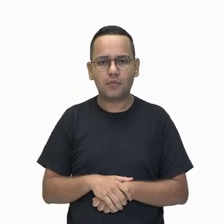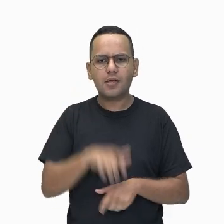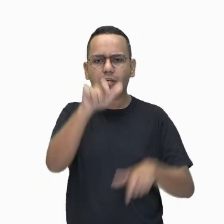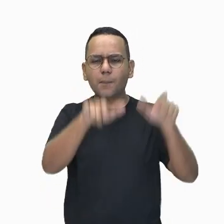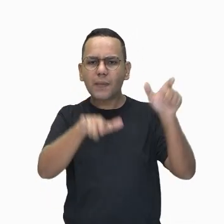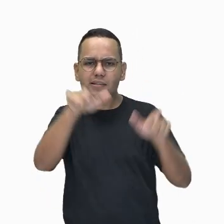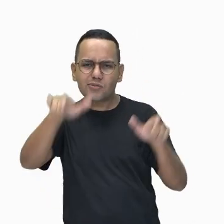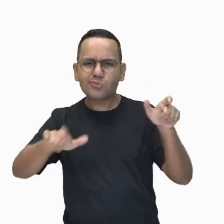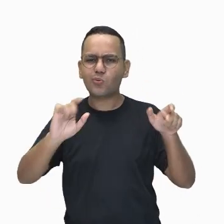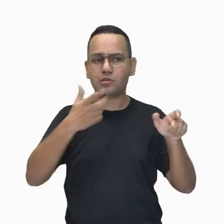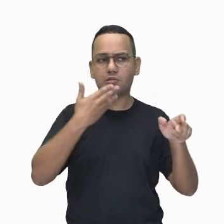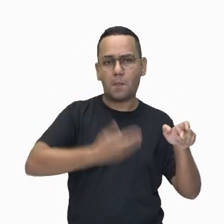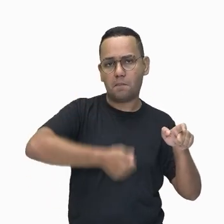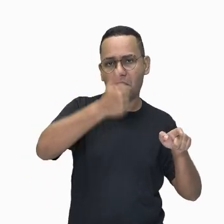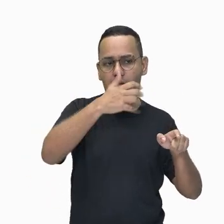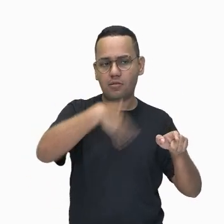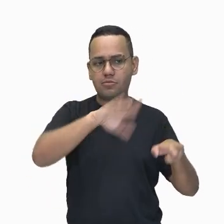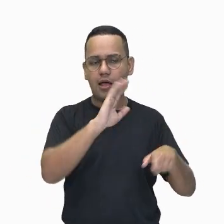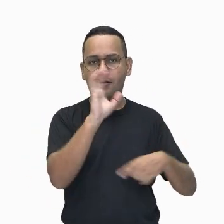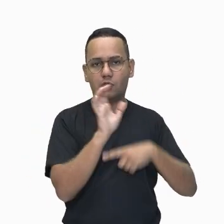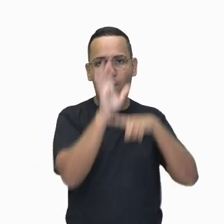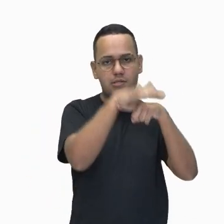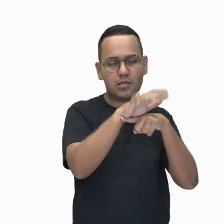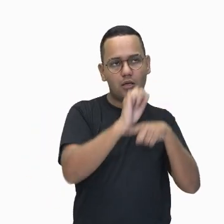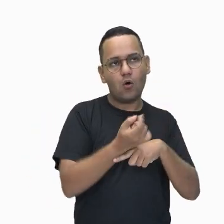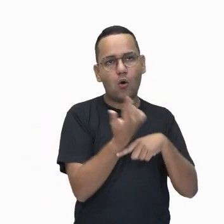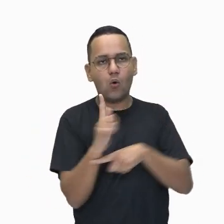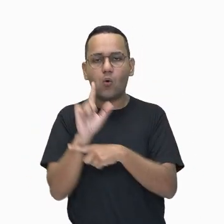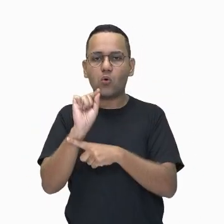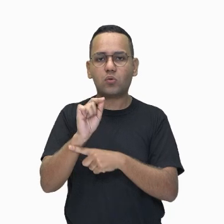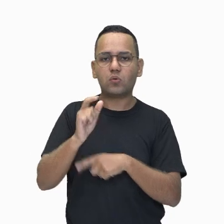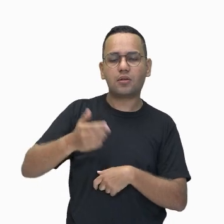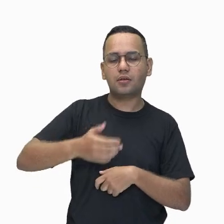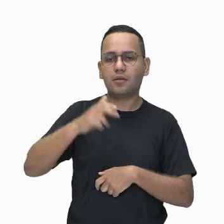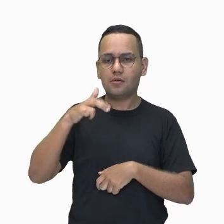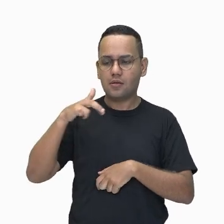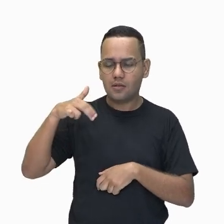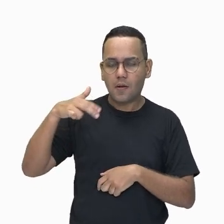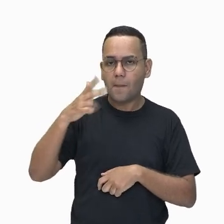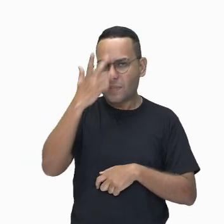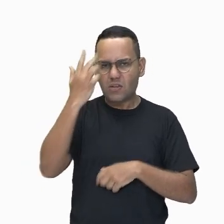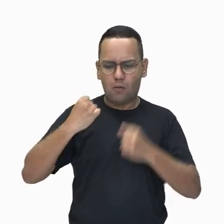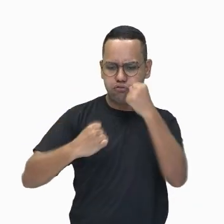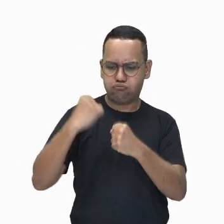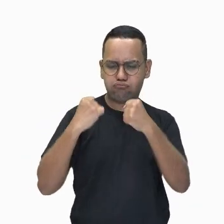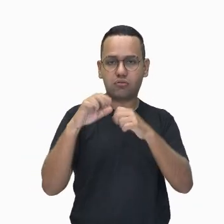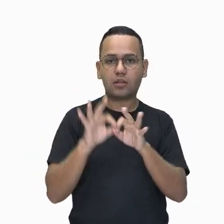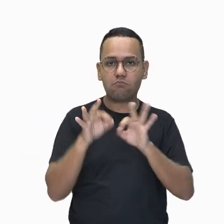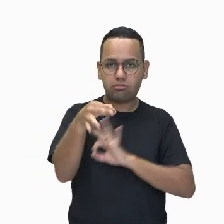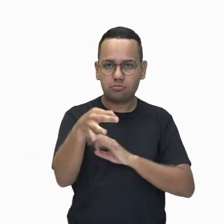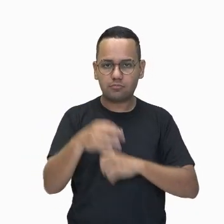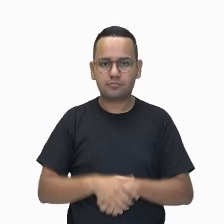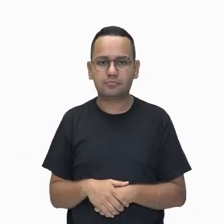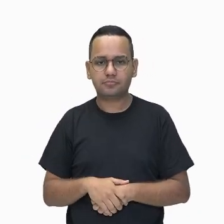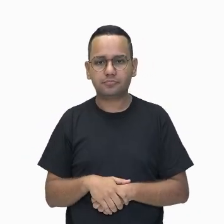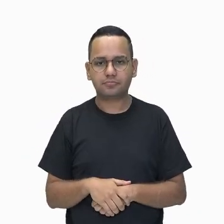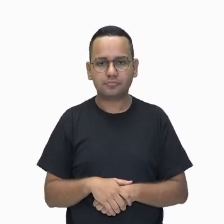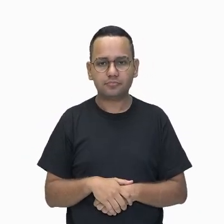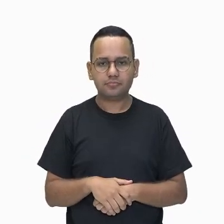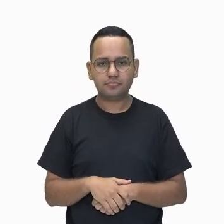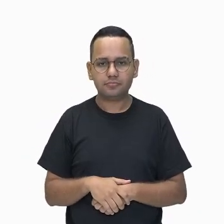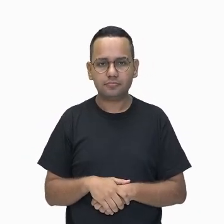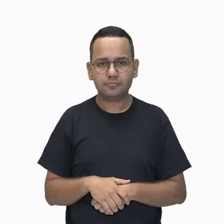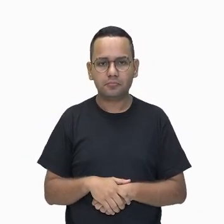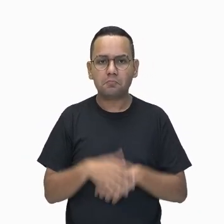melhores jogadores de basquete e outros são melhores corredores fundistas, né, que são aquelas corridas de longa distância. Isso porque